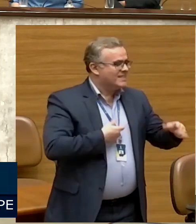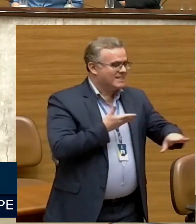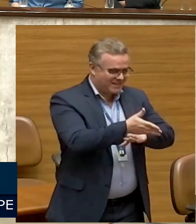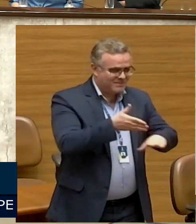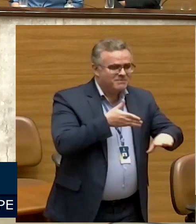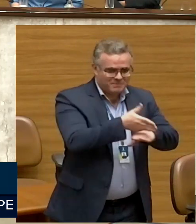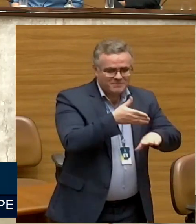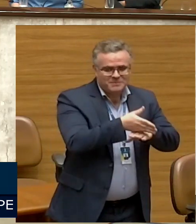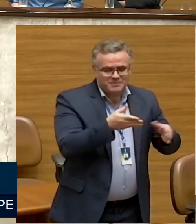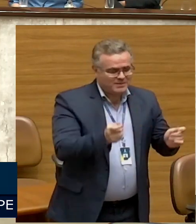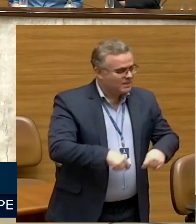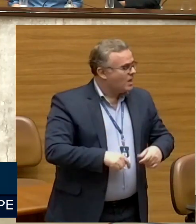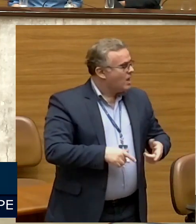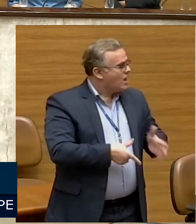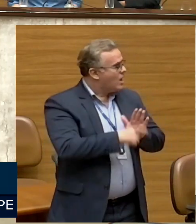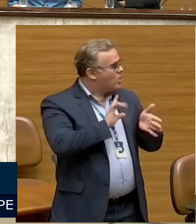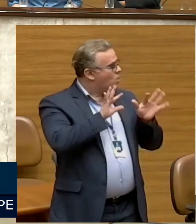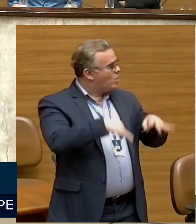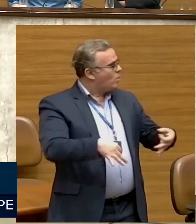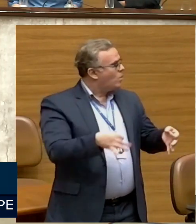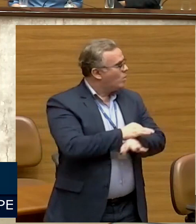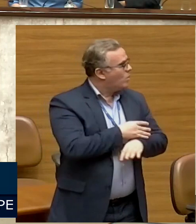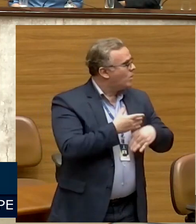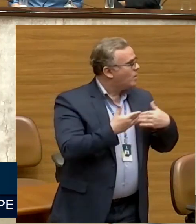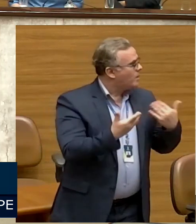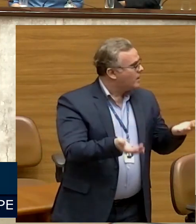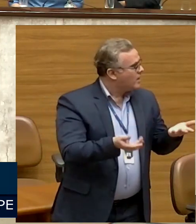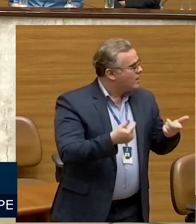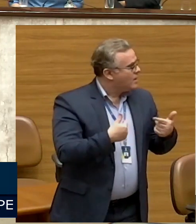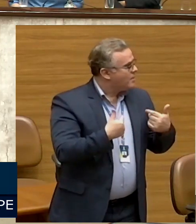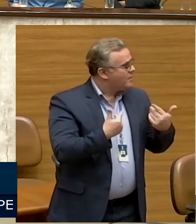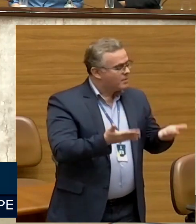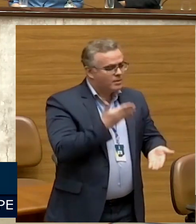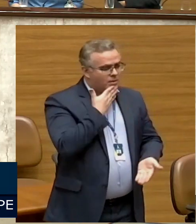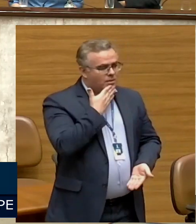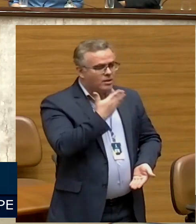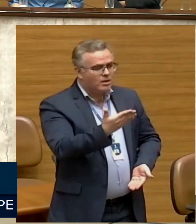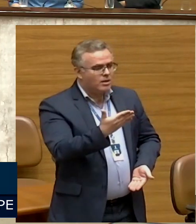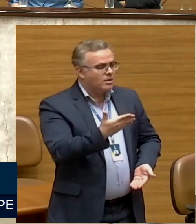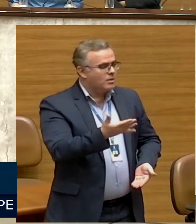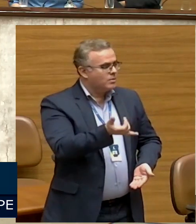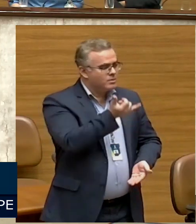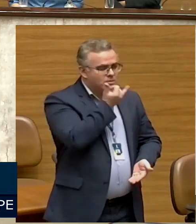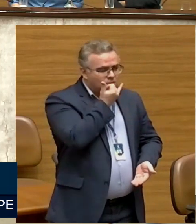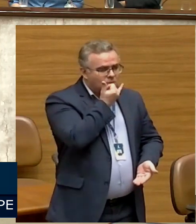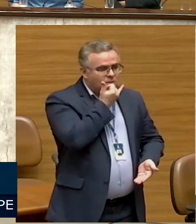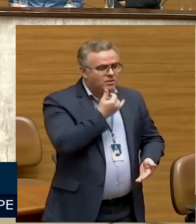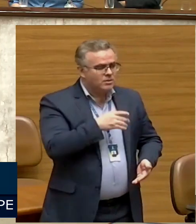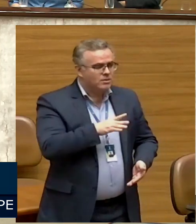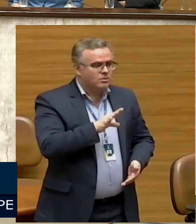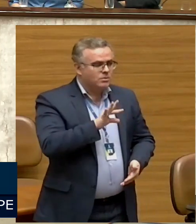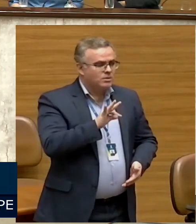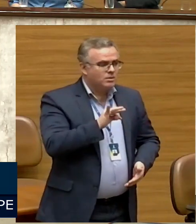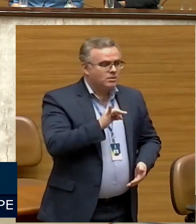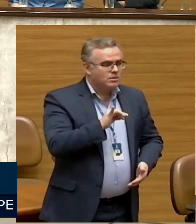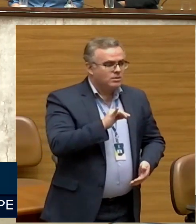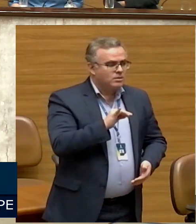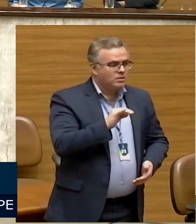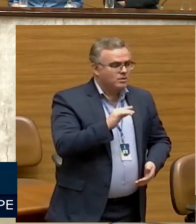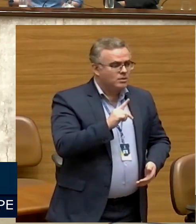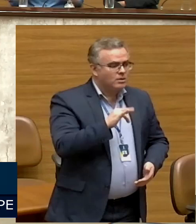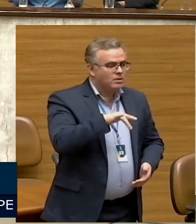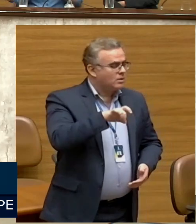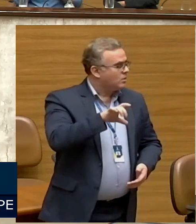E antes do encerramento, né, também eu queria pedir desculpa, porque também Diego Barreto, né, que está